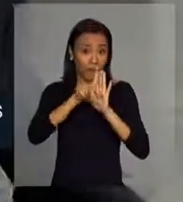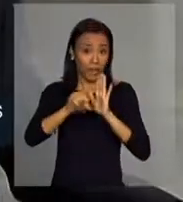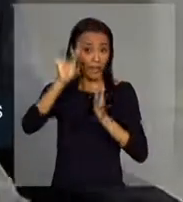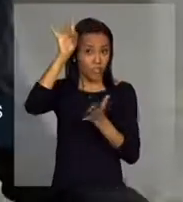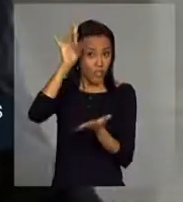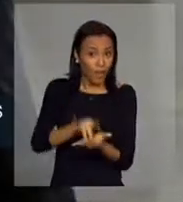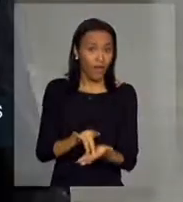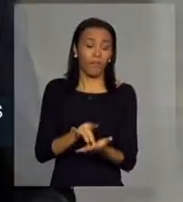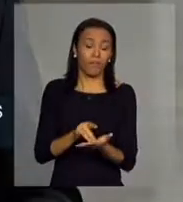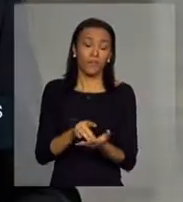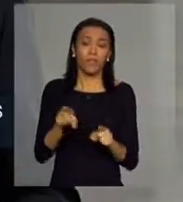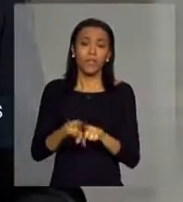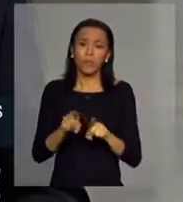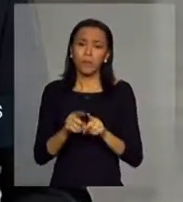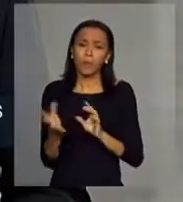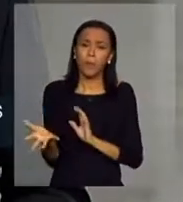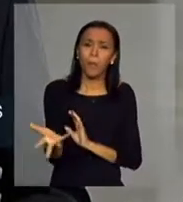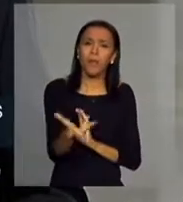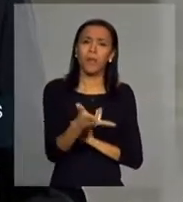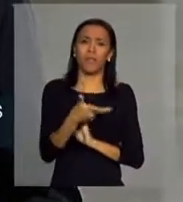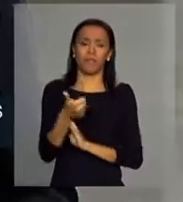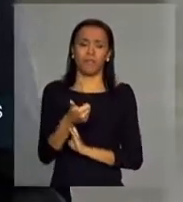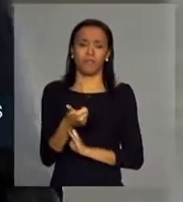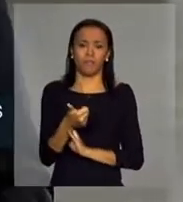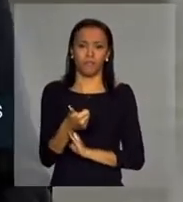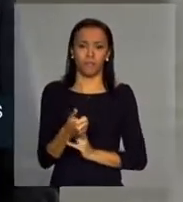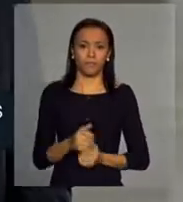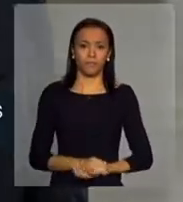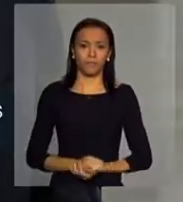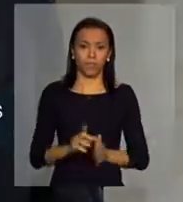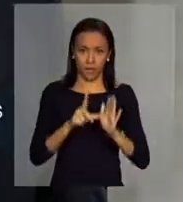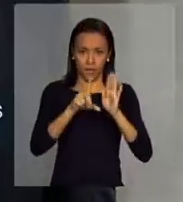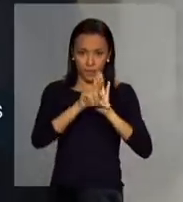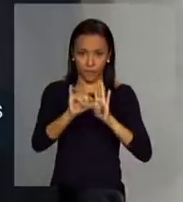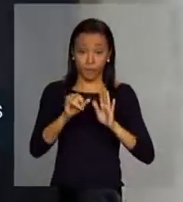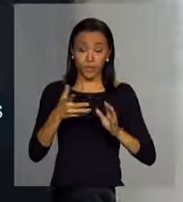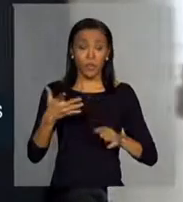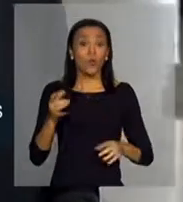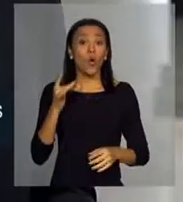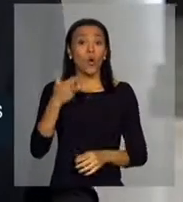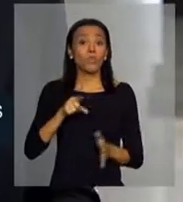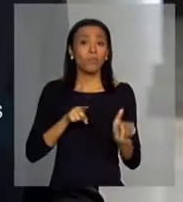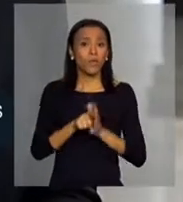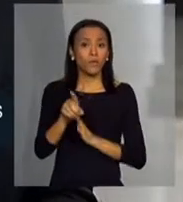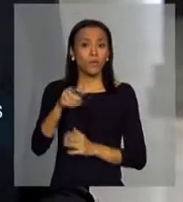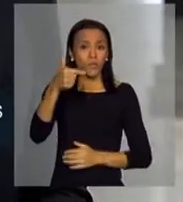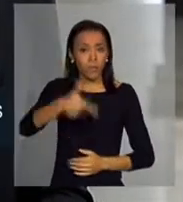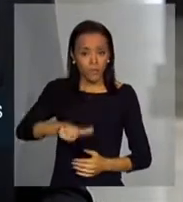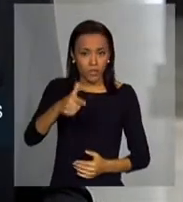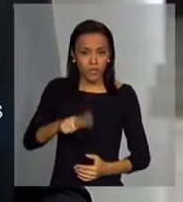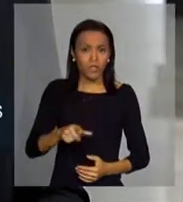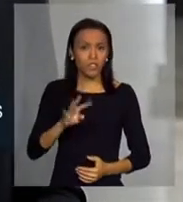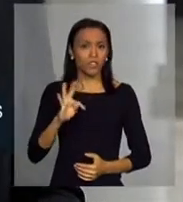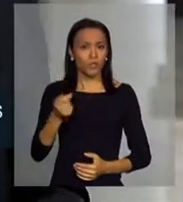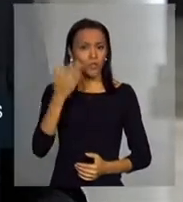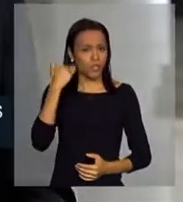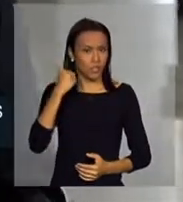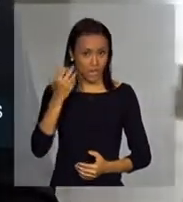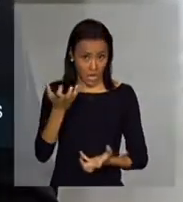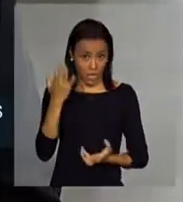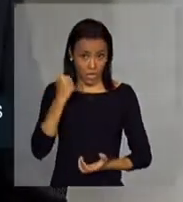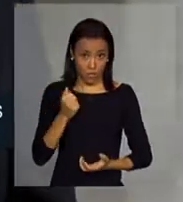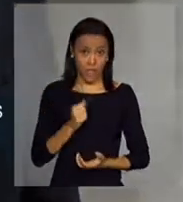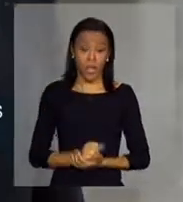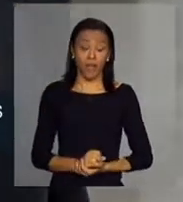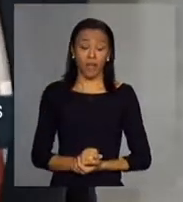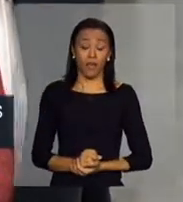no aprimoramento também dessa relação diante da lei. Então, assim, só reforçando a pergunta da Tânia e que todos nós queremos saber,